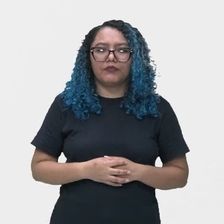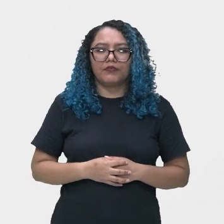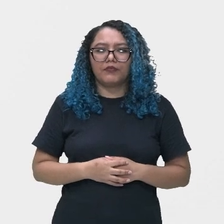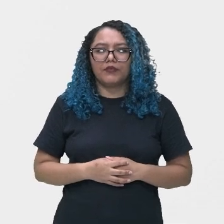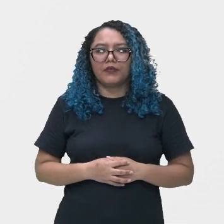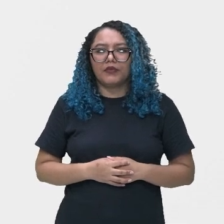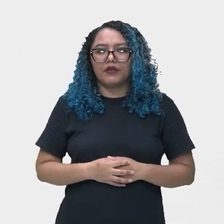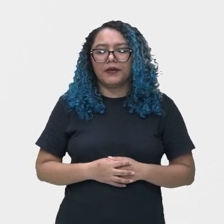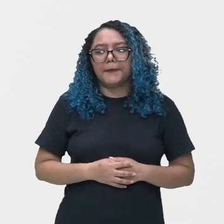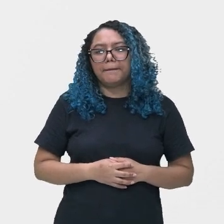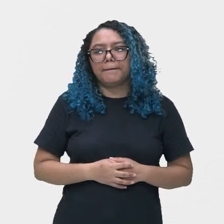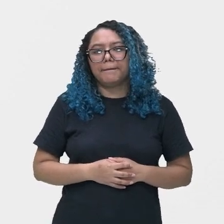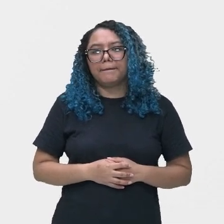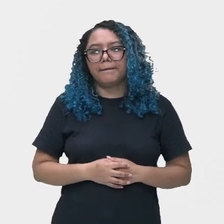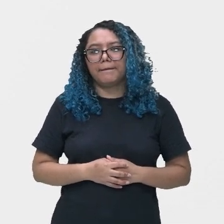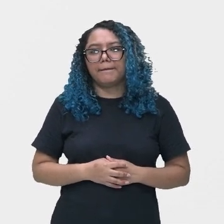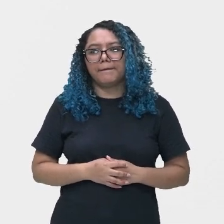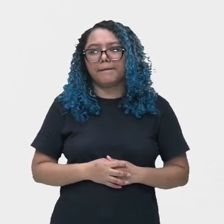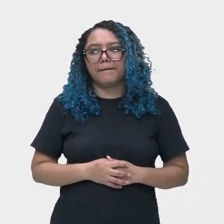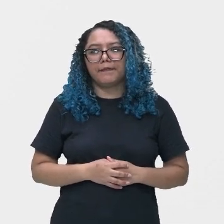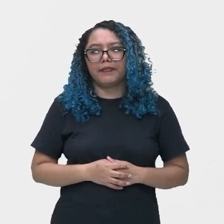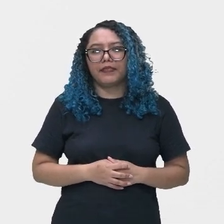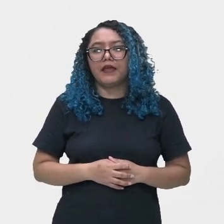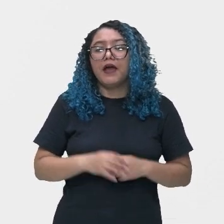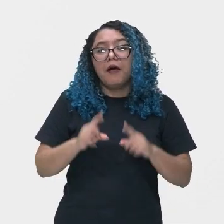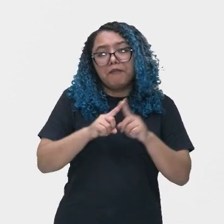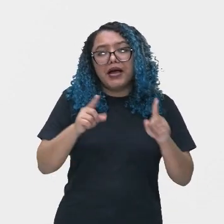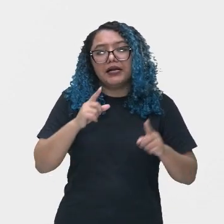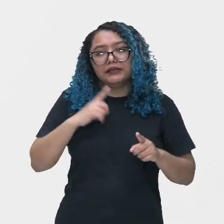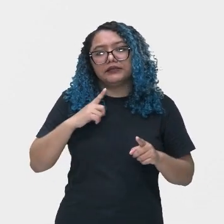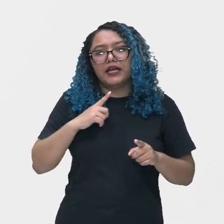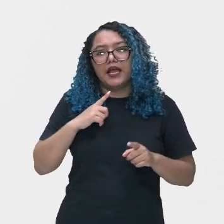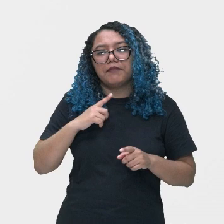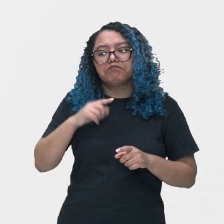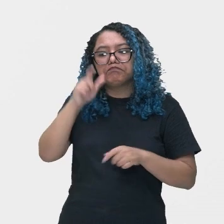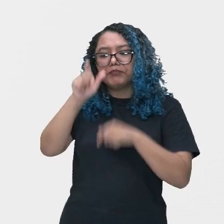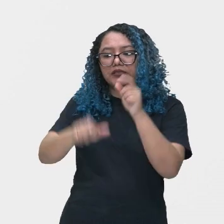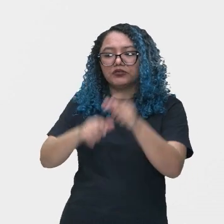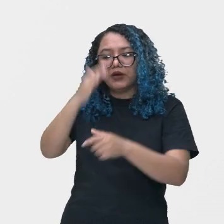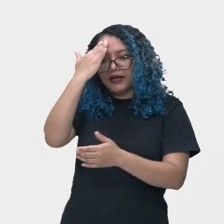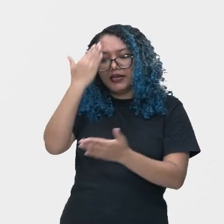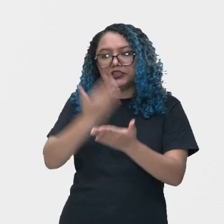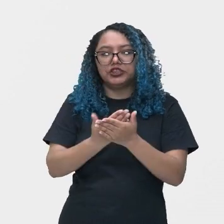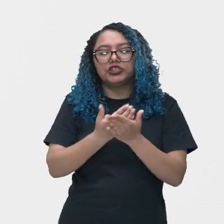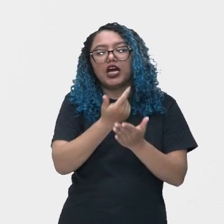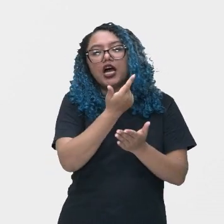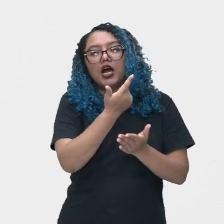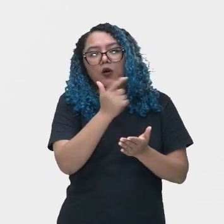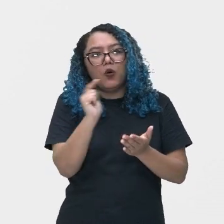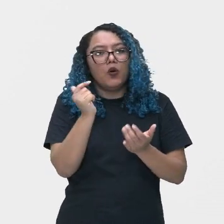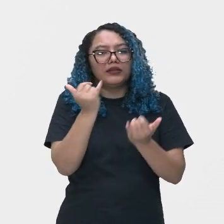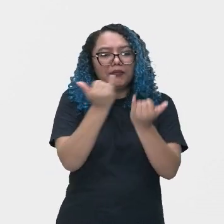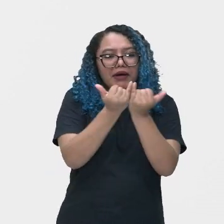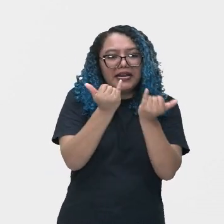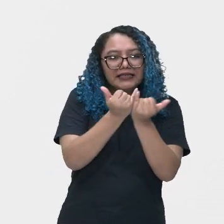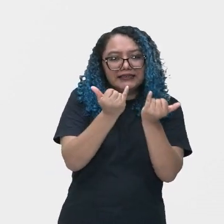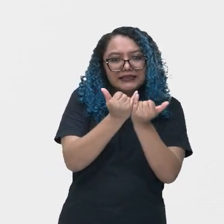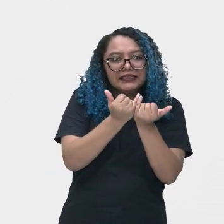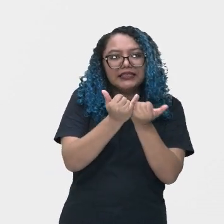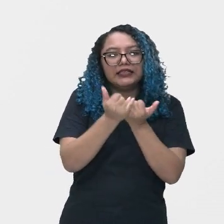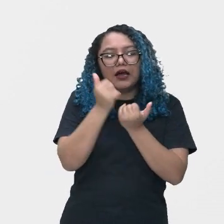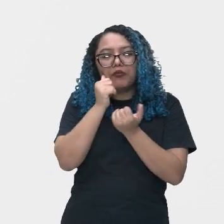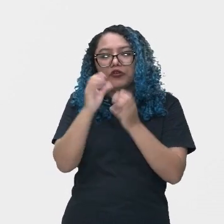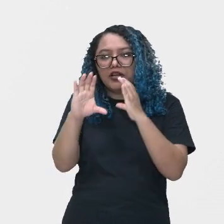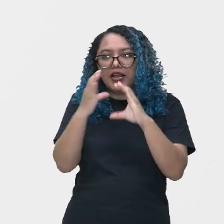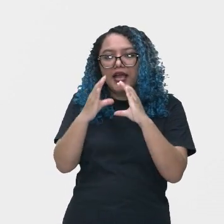quem está atualmente é uma outra pessoa que se parece muito com ela, e até chegam os comentários dizendo, as pessoas